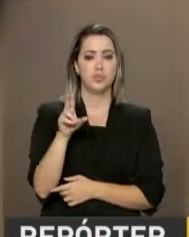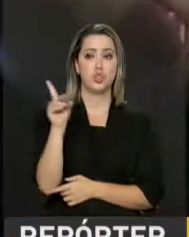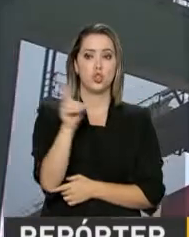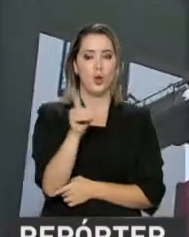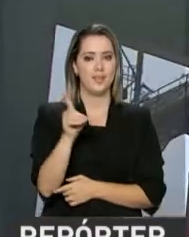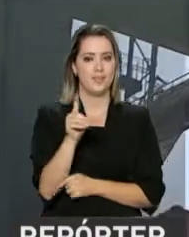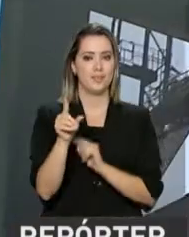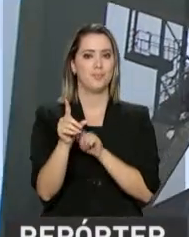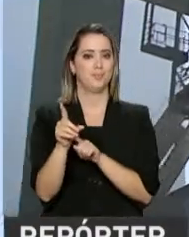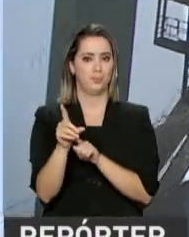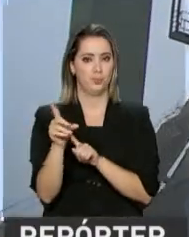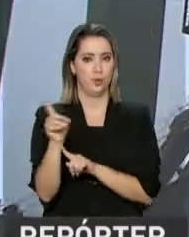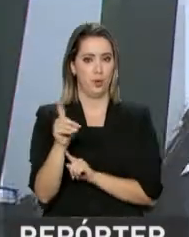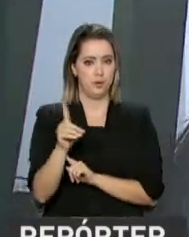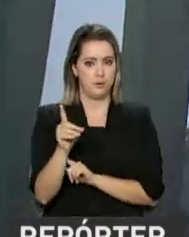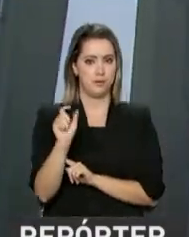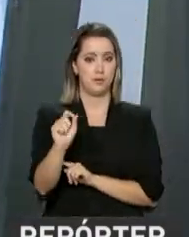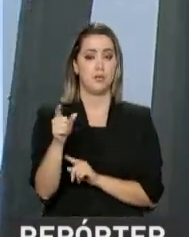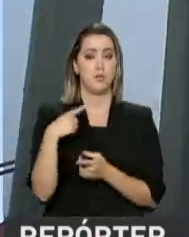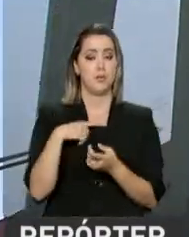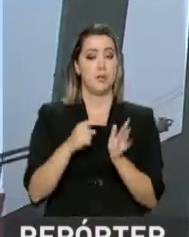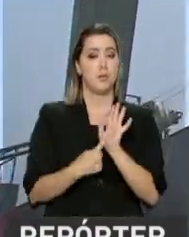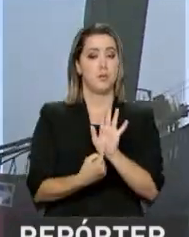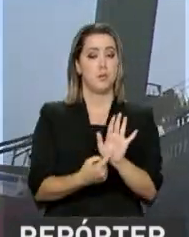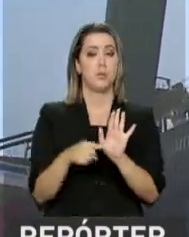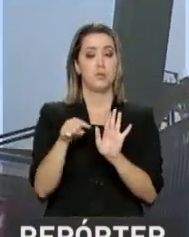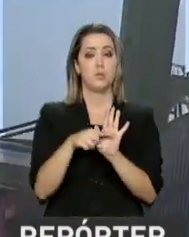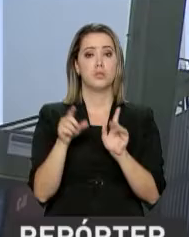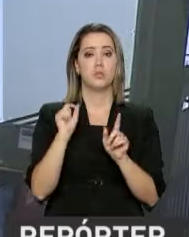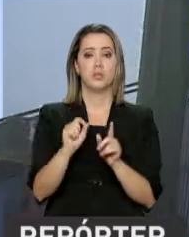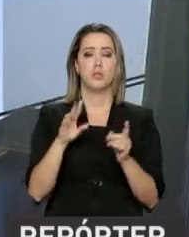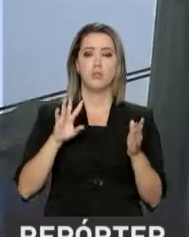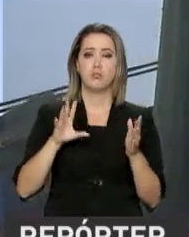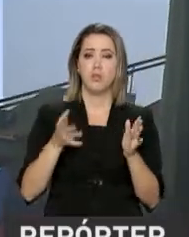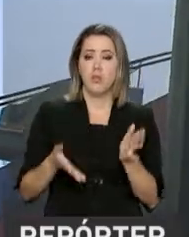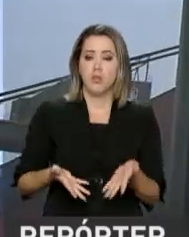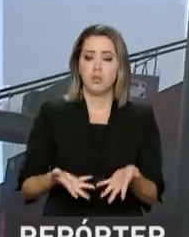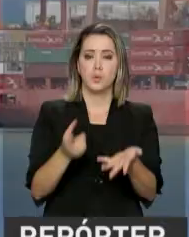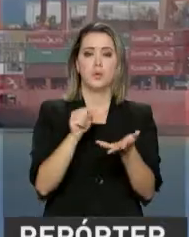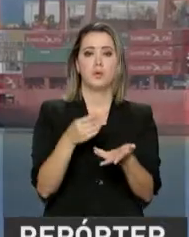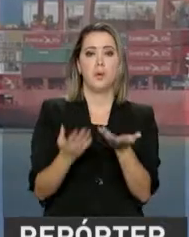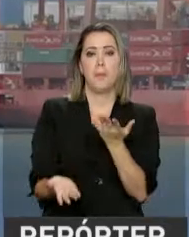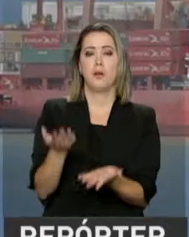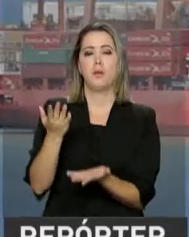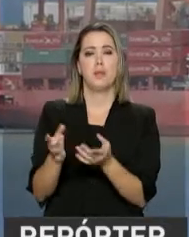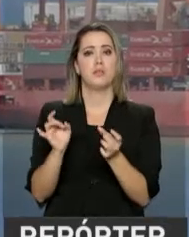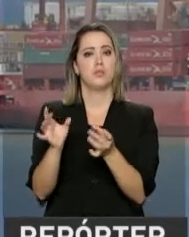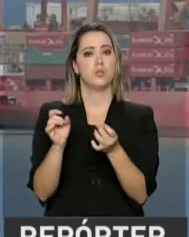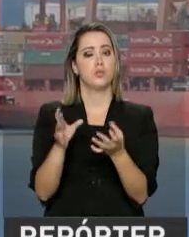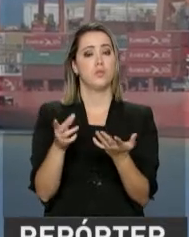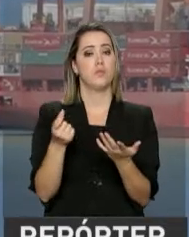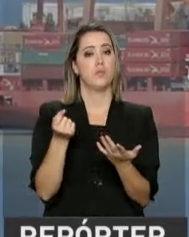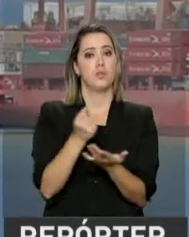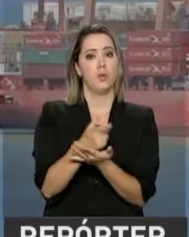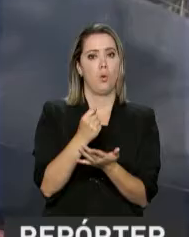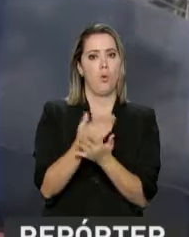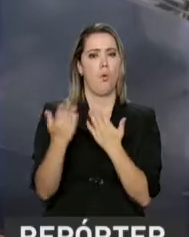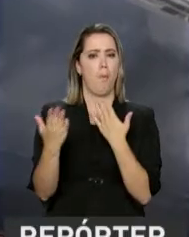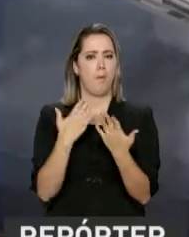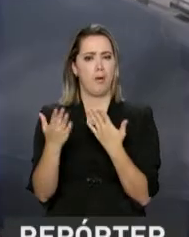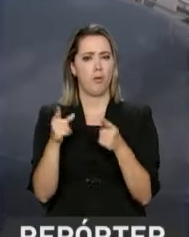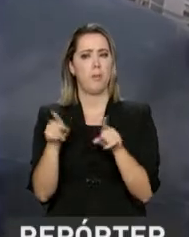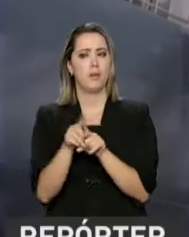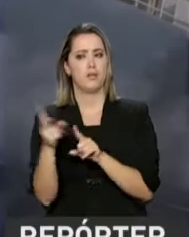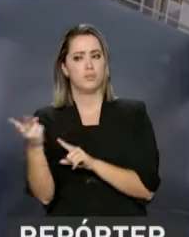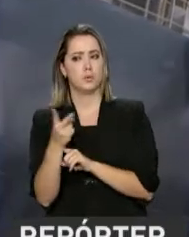dólares esse resultado foi influenciado principalmente pela balança comercial que tem apresentado sucessivos